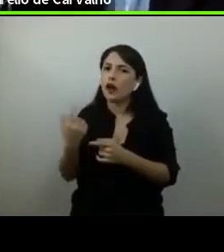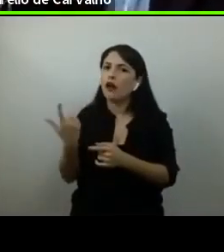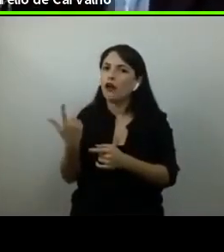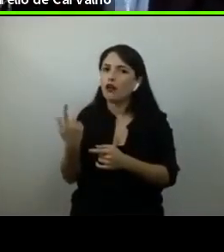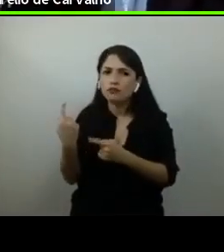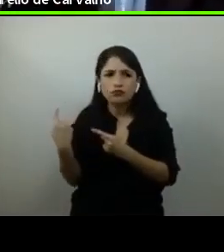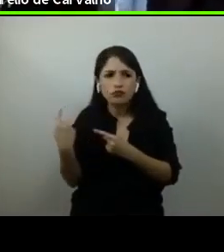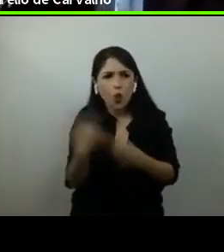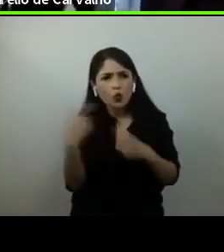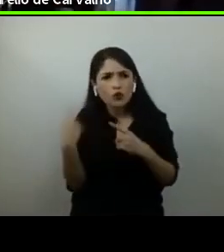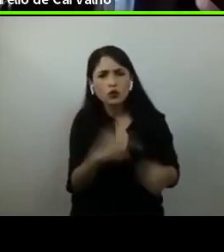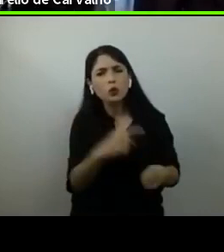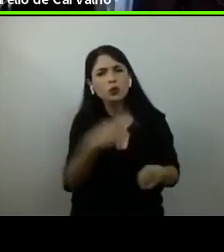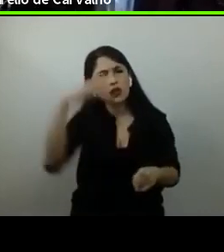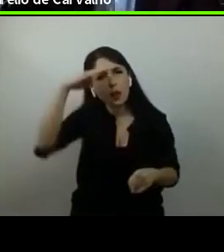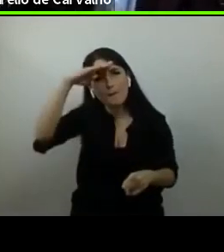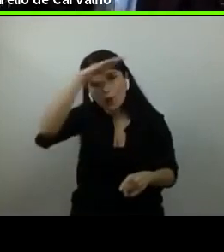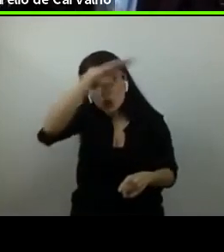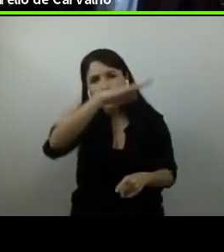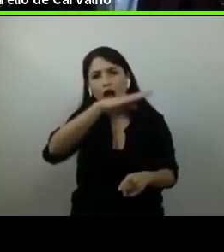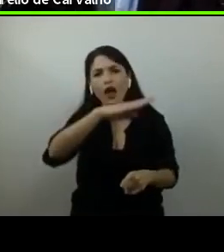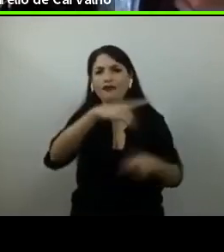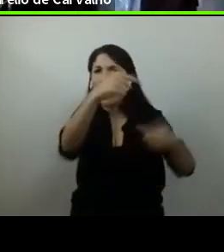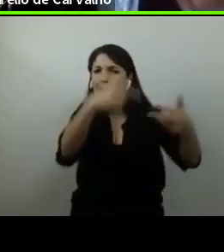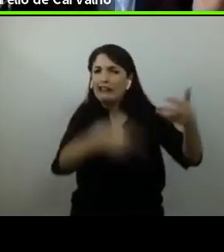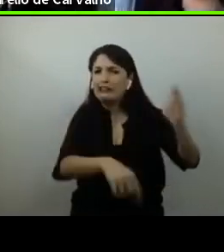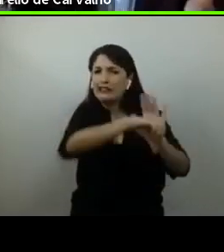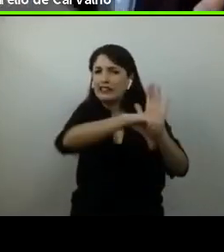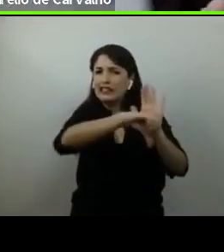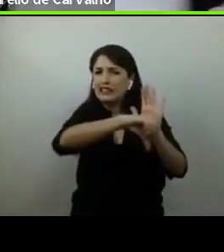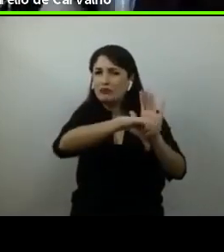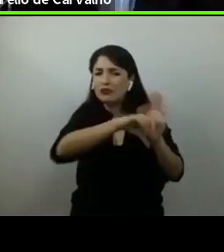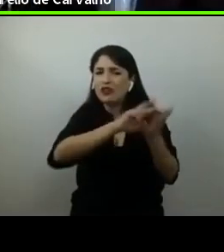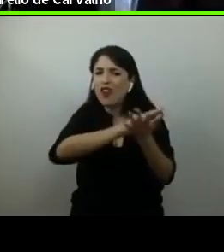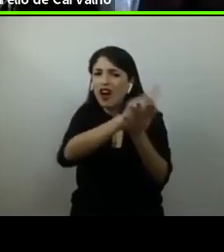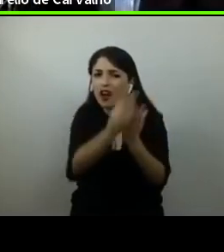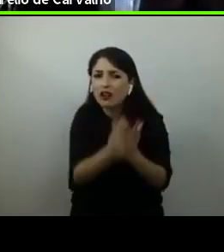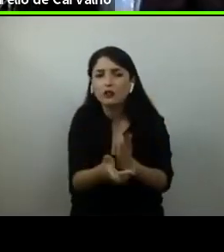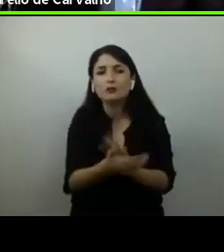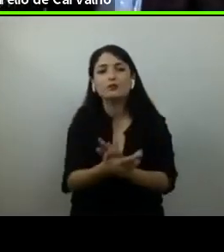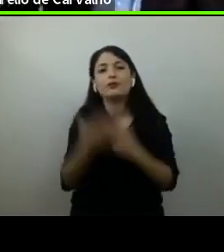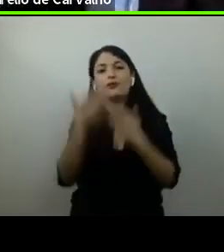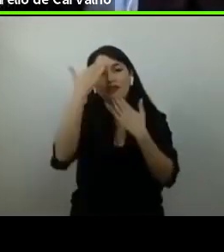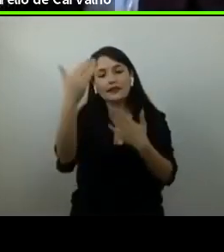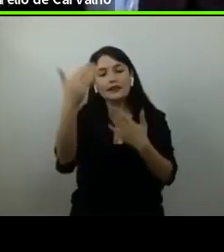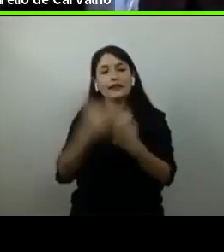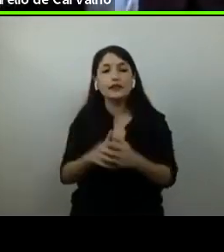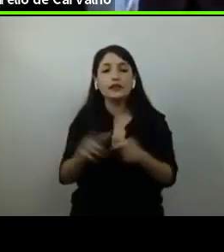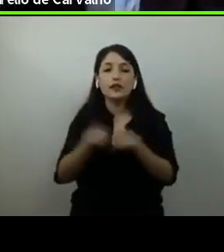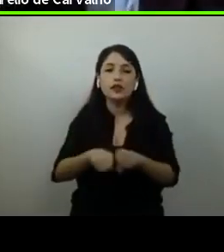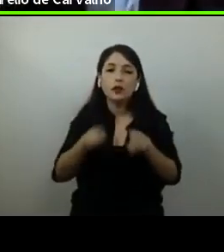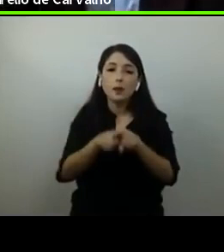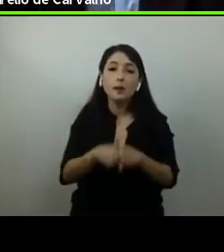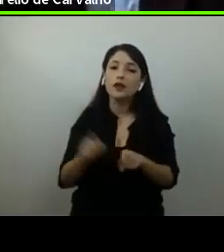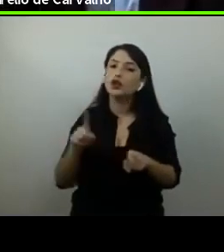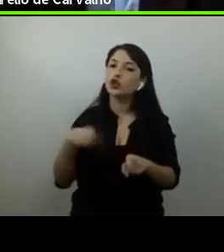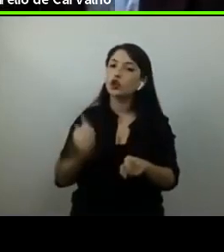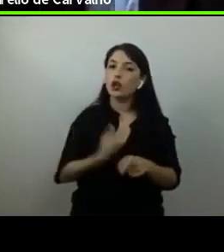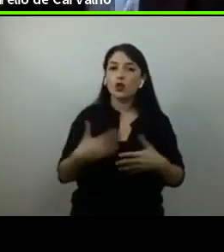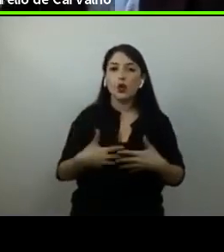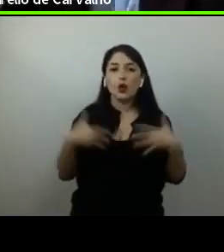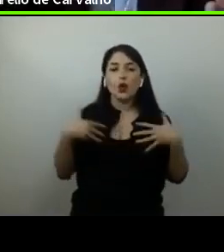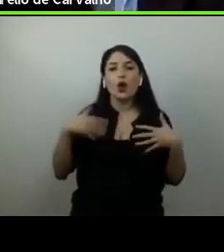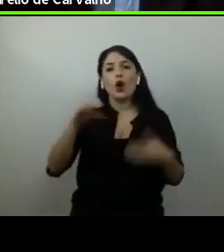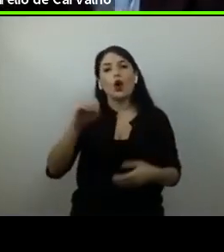cometidos pelo presidente Jair Bolsonaro. Então, eu queria agradecer e dois últimos registros, né? Recebemos uma homenagem maravilhosa da Ordem dos